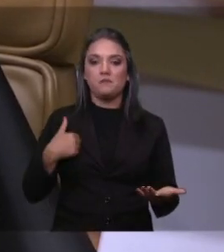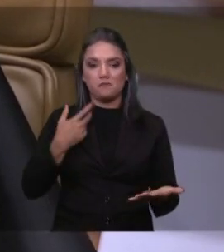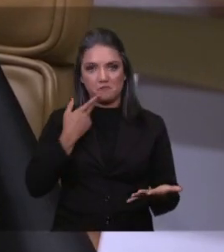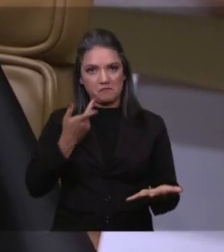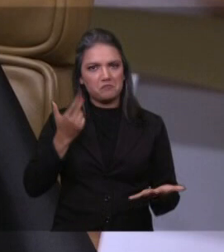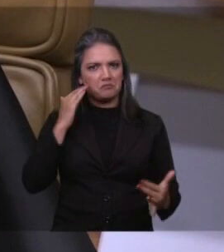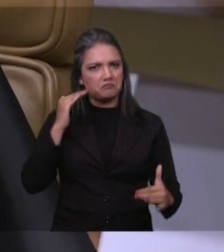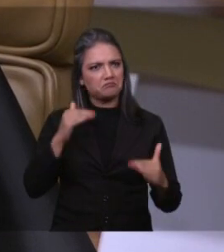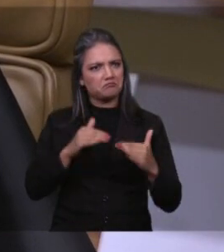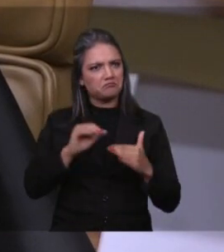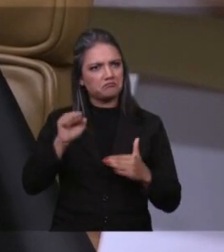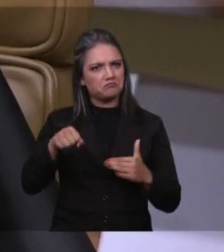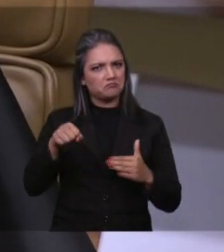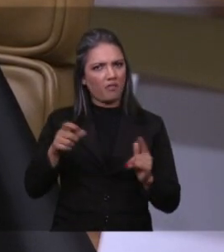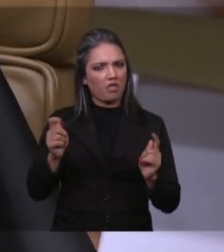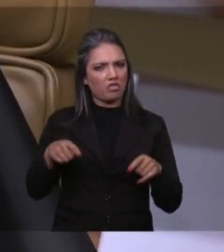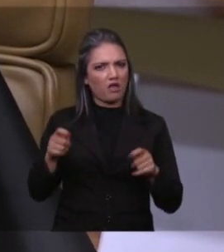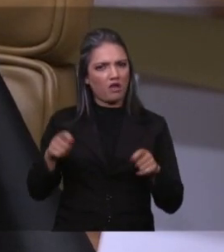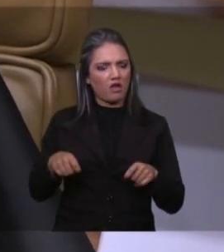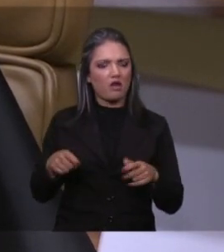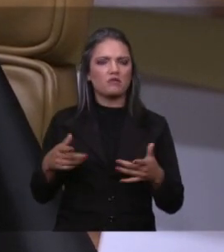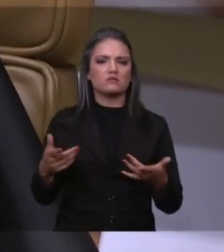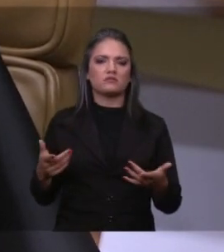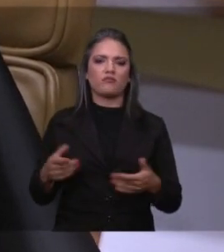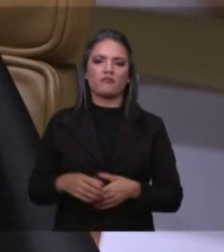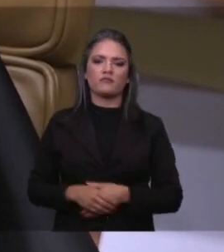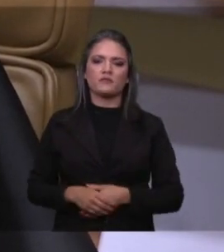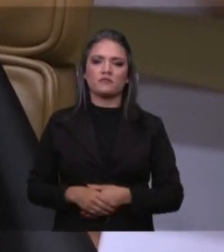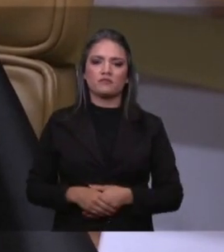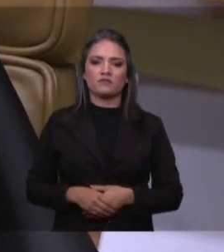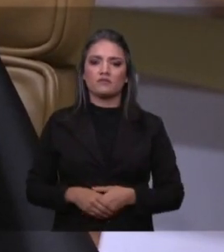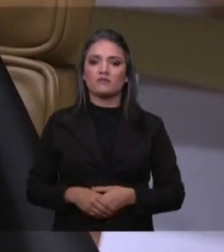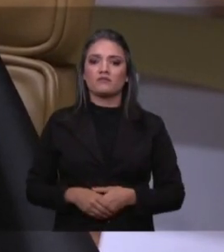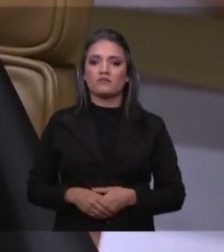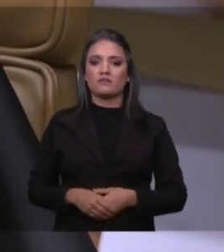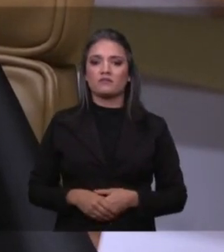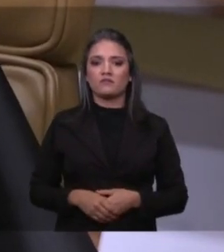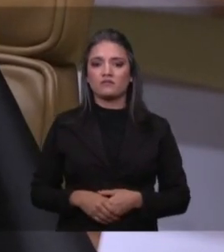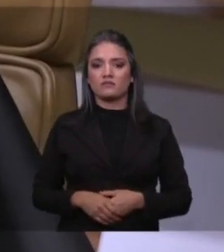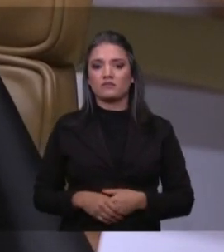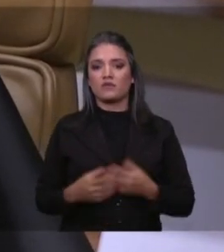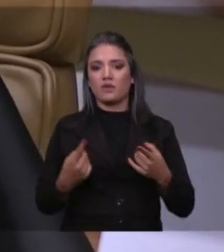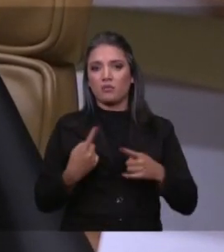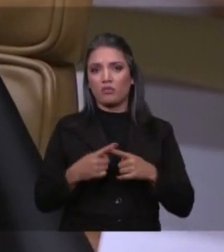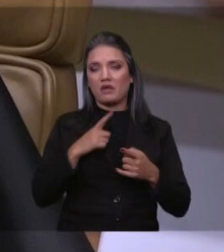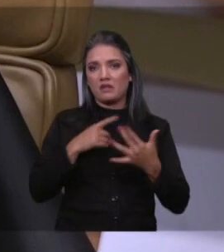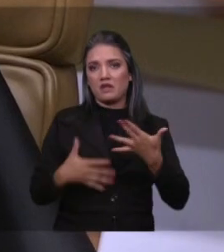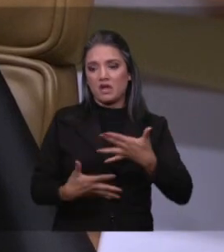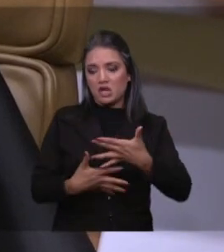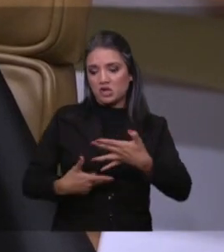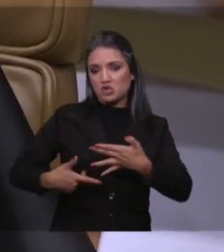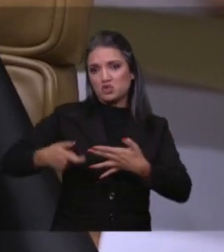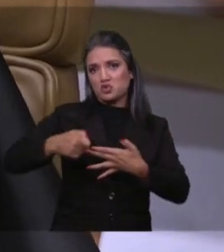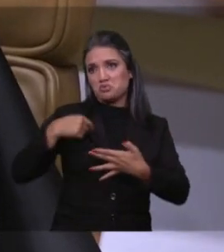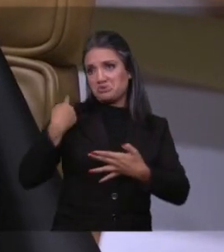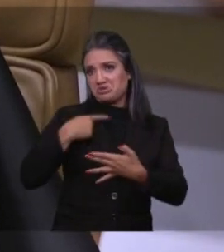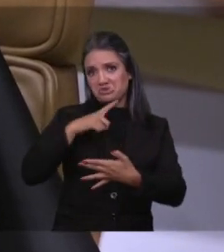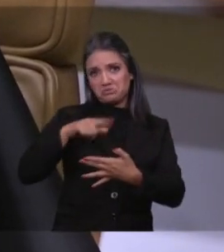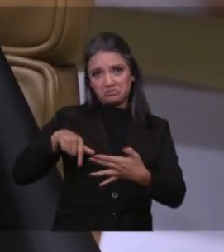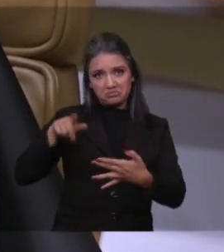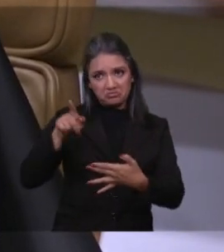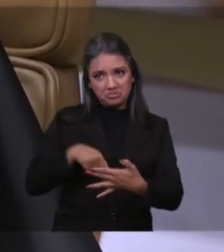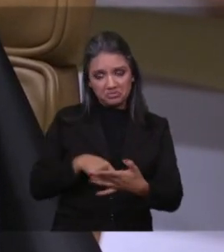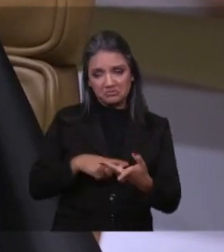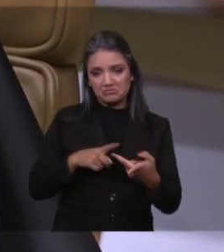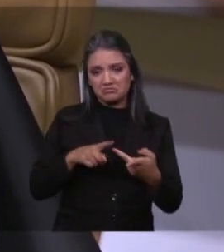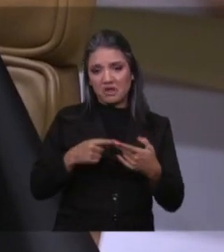sou favorável, sim, à possibilidade, até porque nós revogamos súmulas, nós podemos revogar súmulas, nós